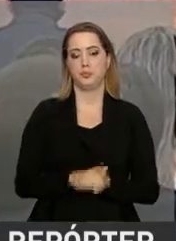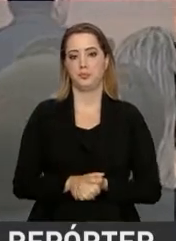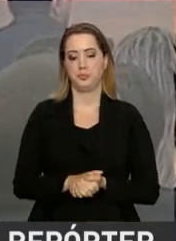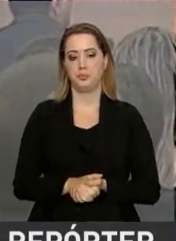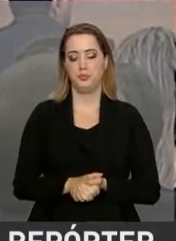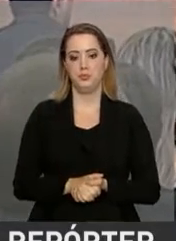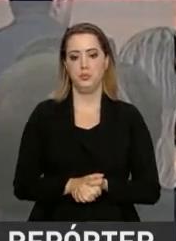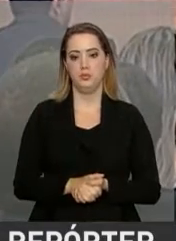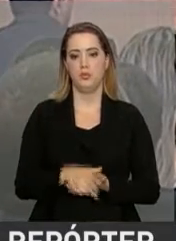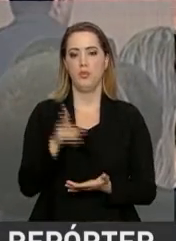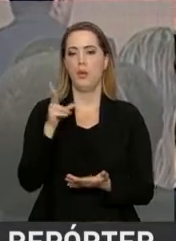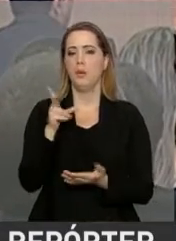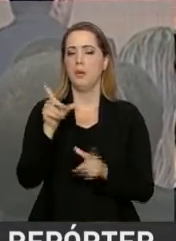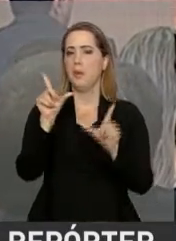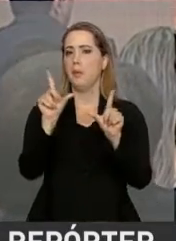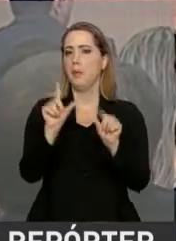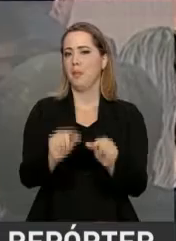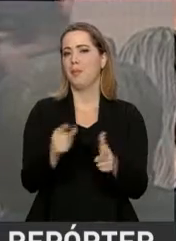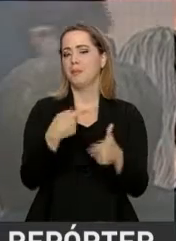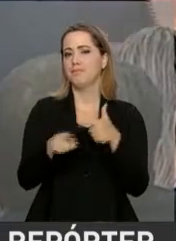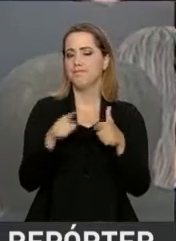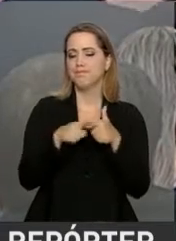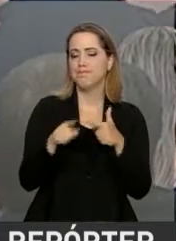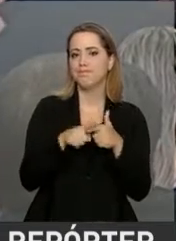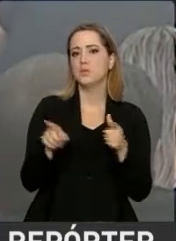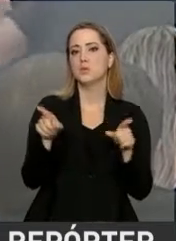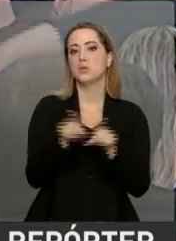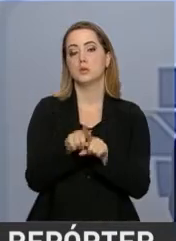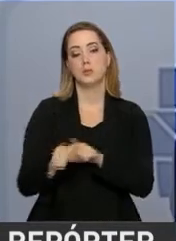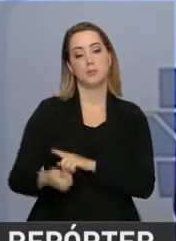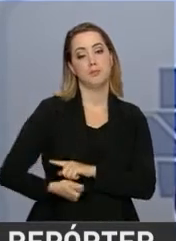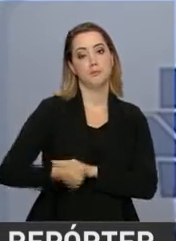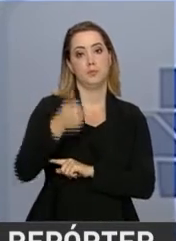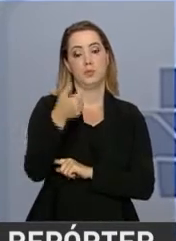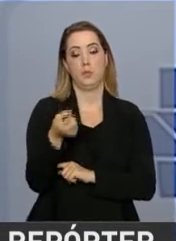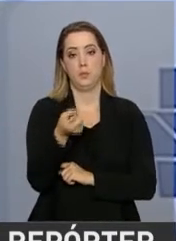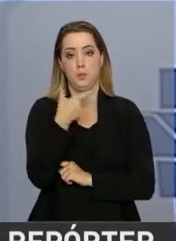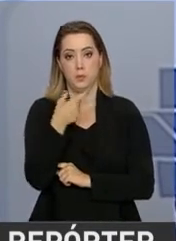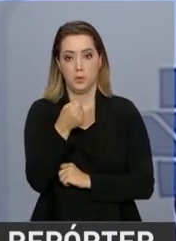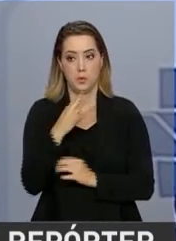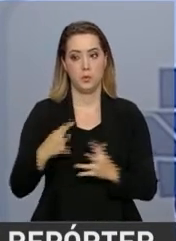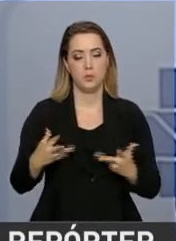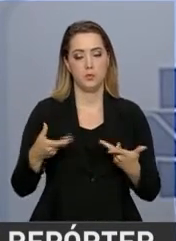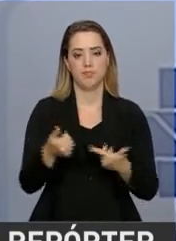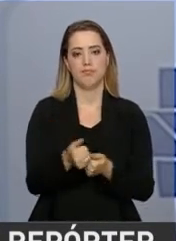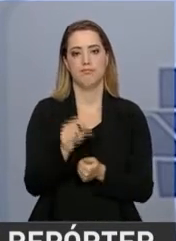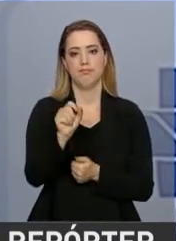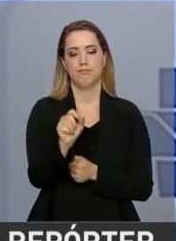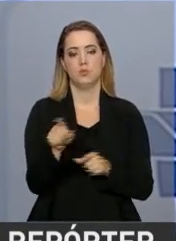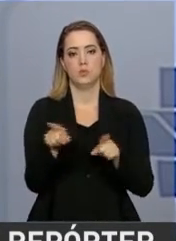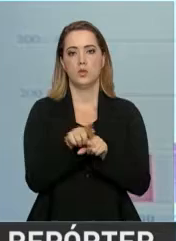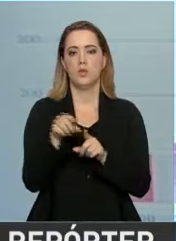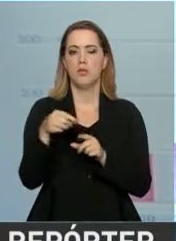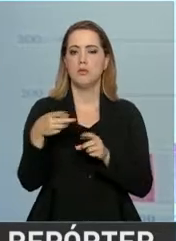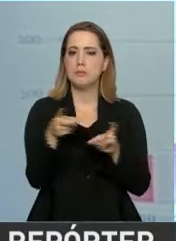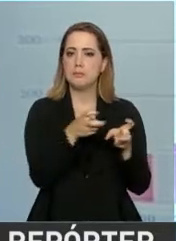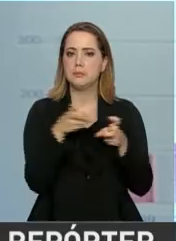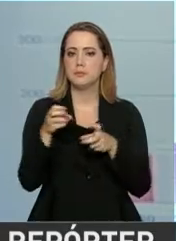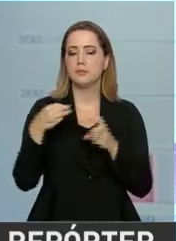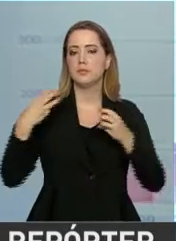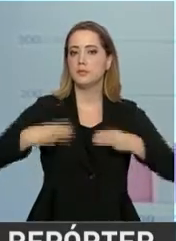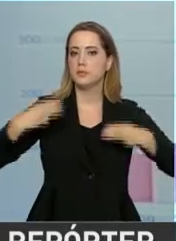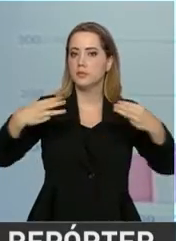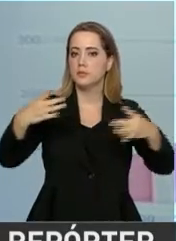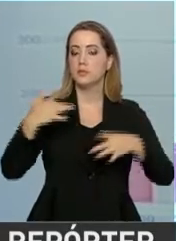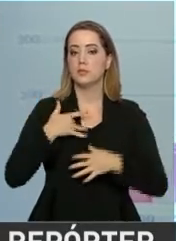menos efeitos colaterais mais adesão e mais sucesso no tratamento essa expectativa do ministério da saúde que vai começar a